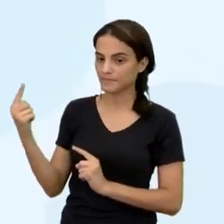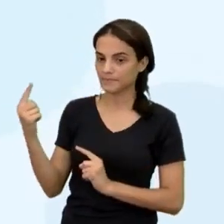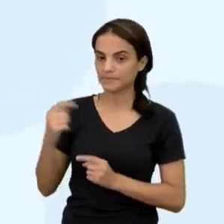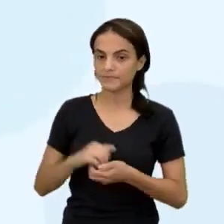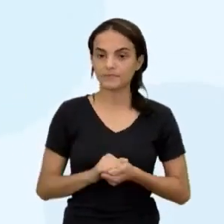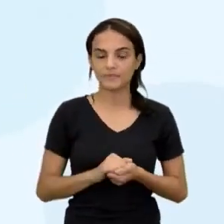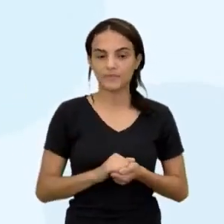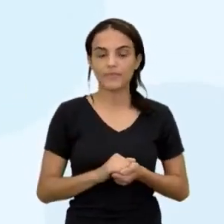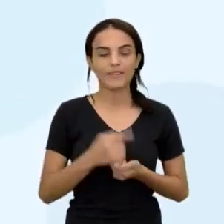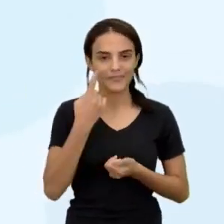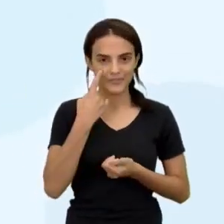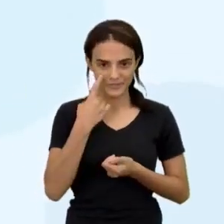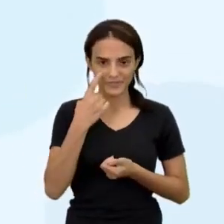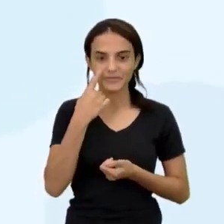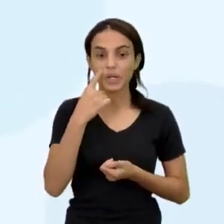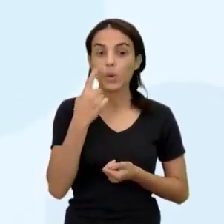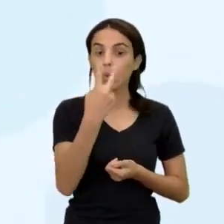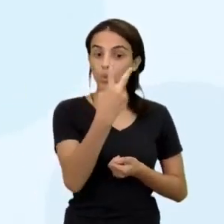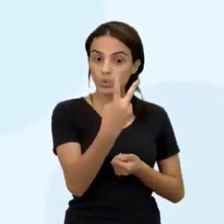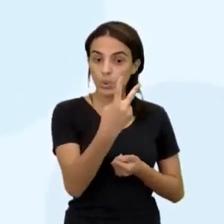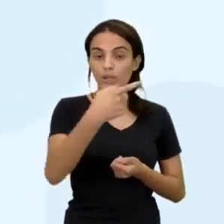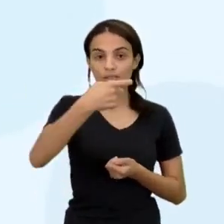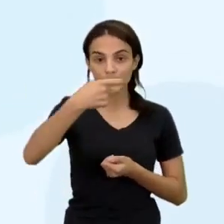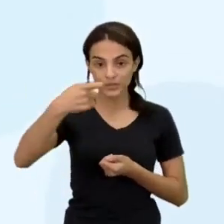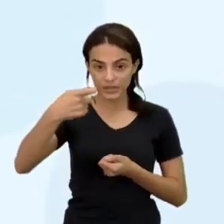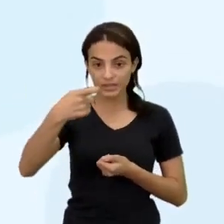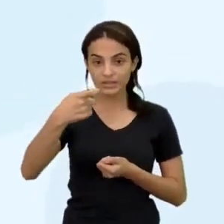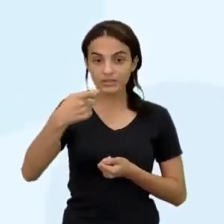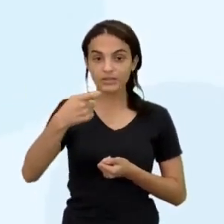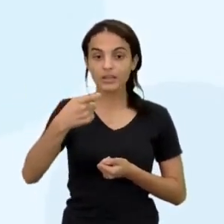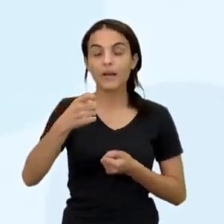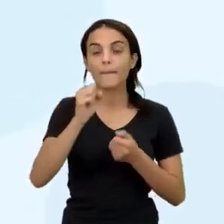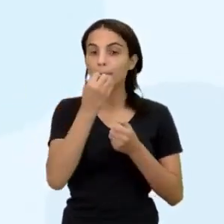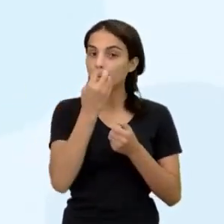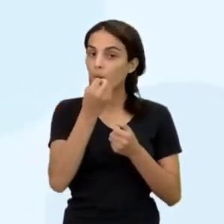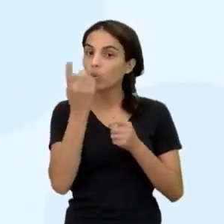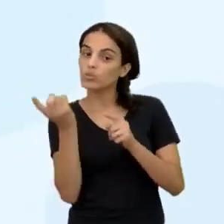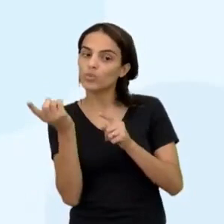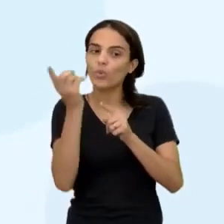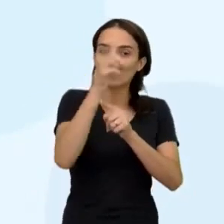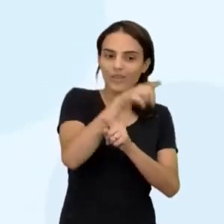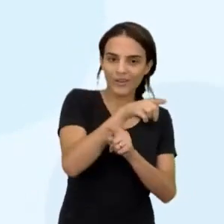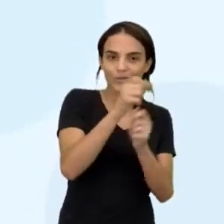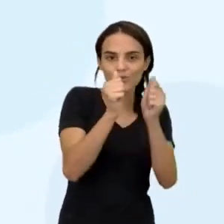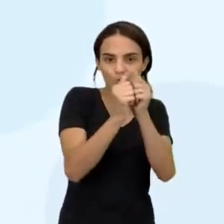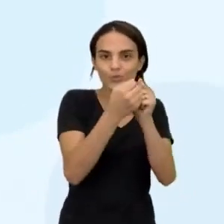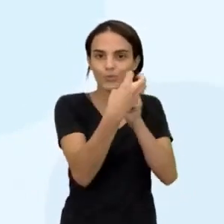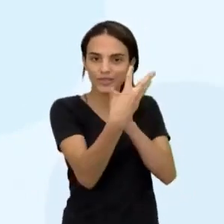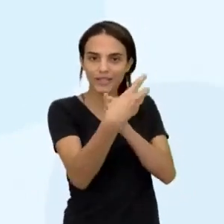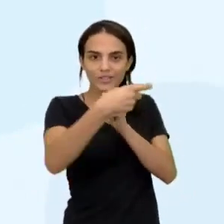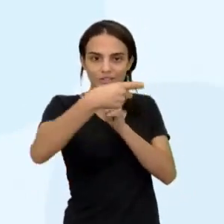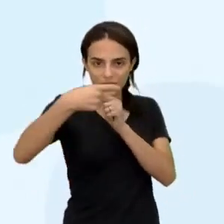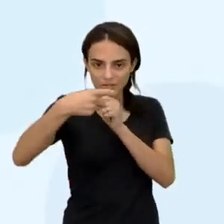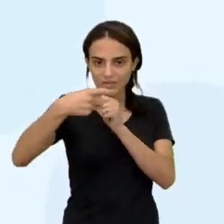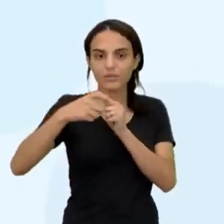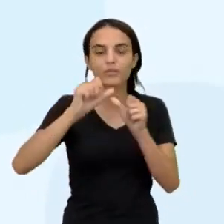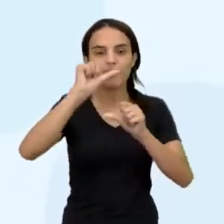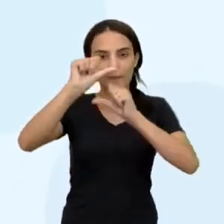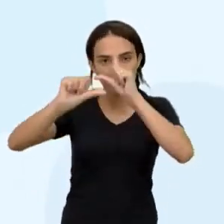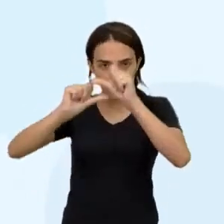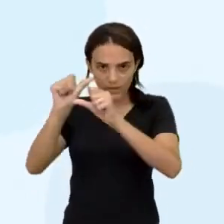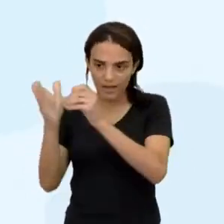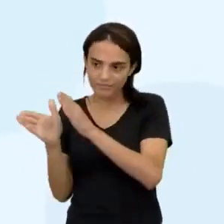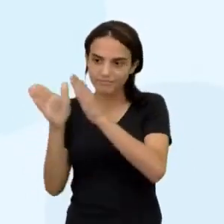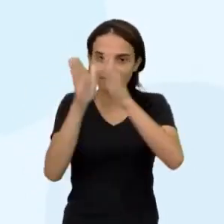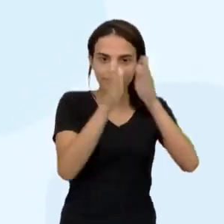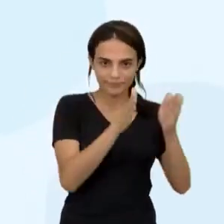sinalzinho. Olha lá, ó, o 2x seria bom ele ficar do outro lado lá com o 3x. Então, ele vai trocar de lado. Então,